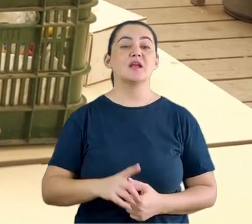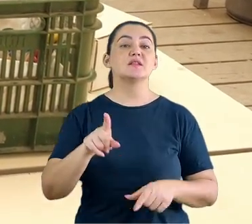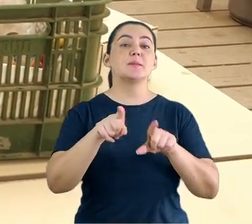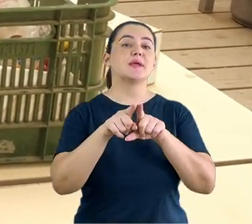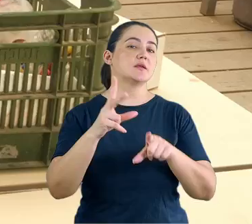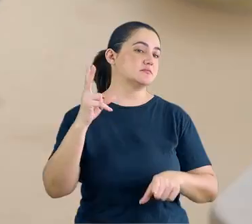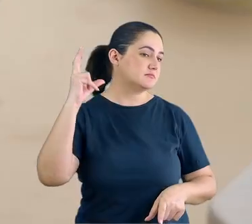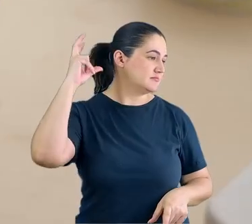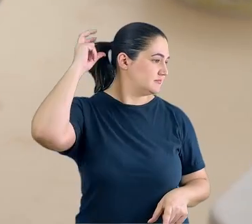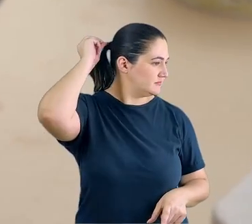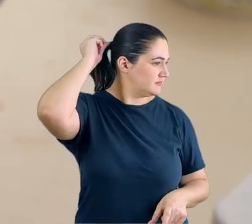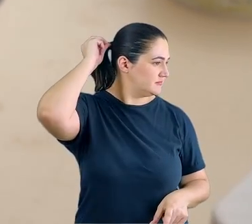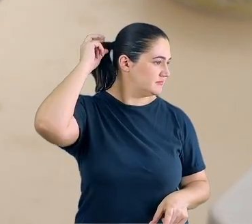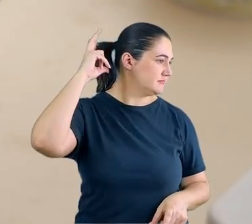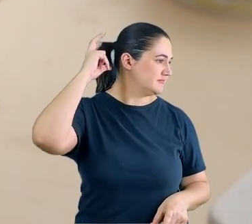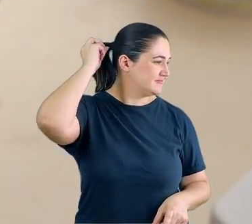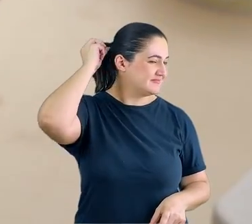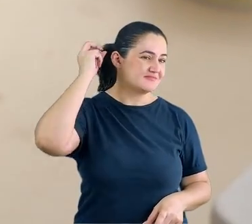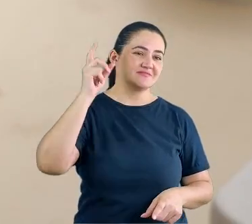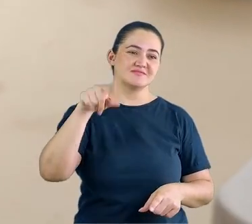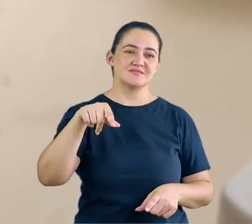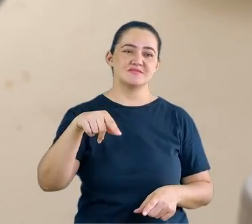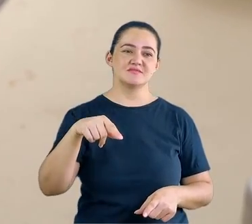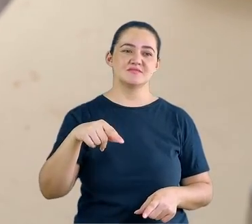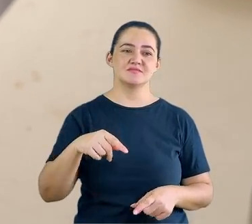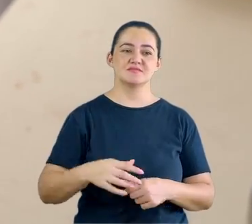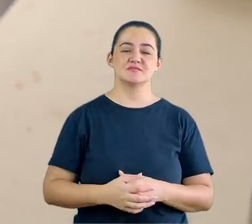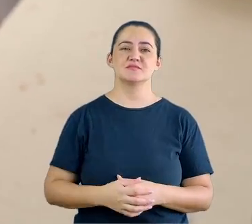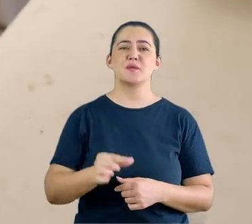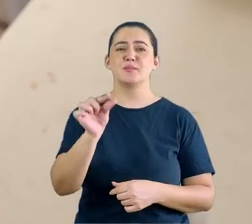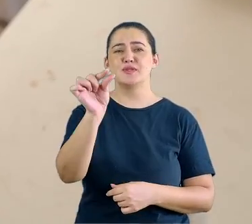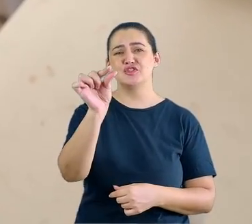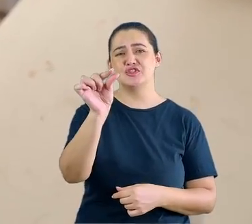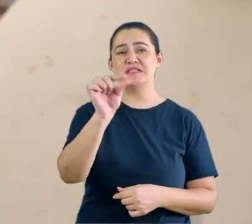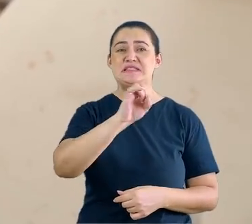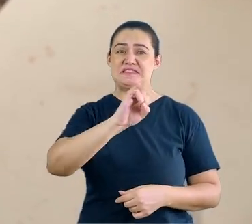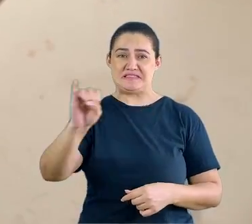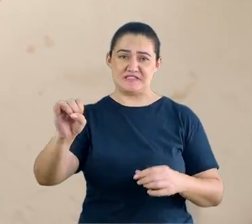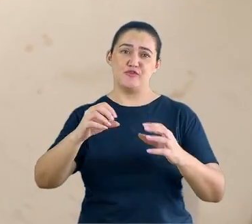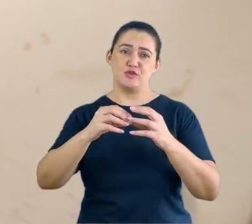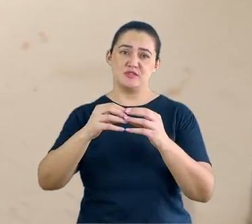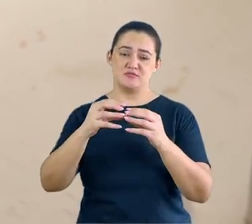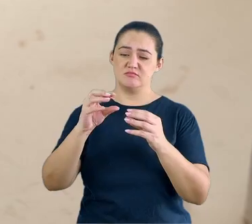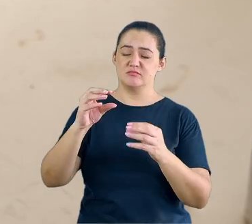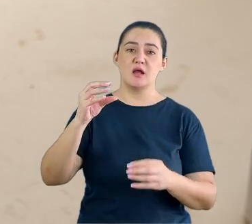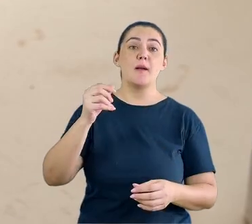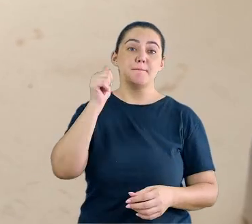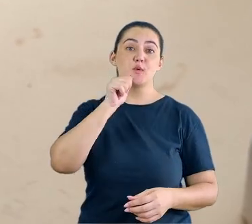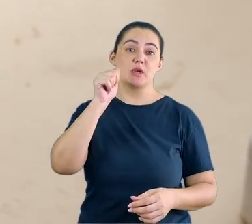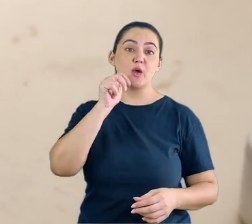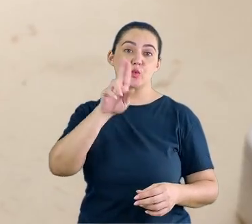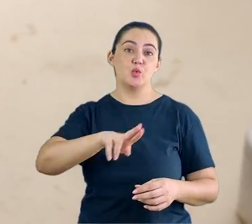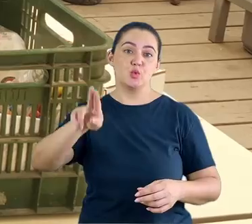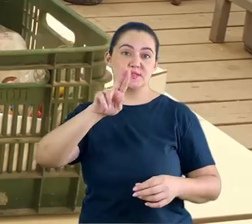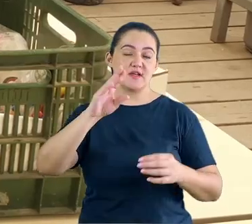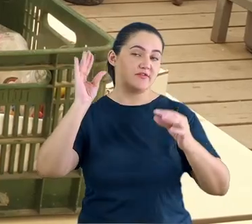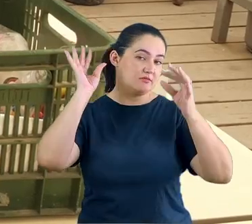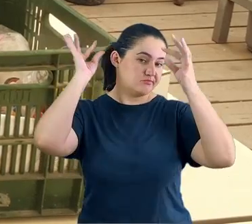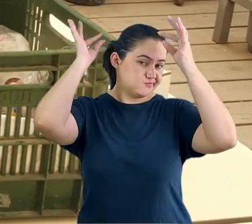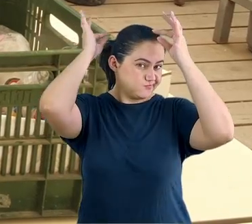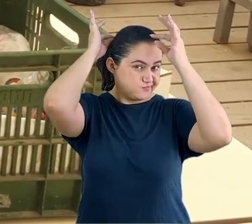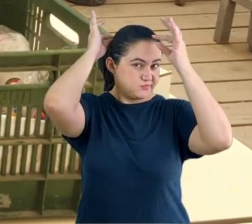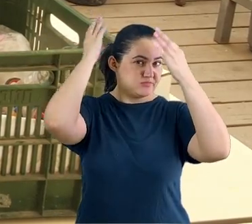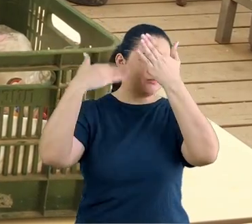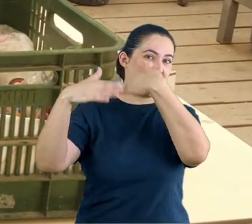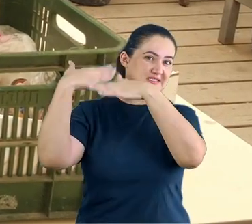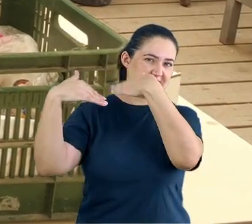para cabelo. Isso aqui, se fosse comprido, você veria assim, estou mostrando no plástico, as mulheres usavam para prender o seu